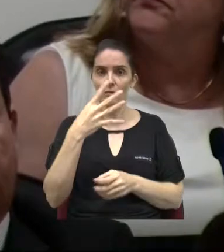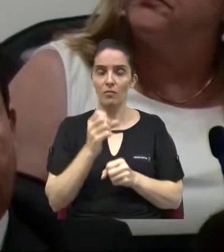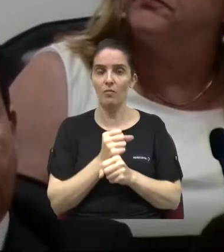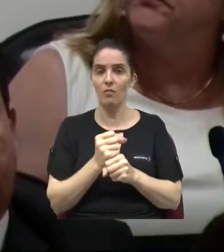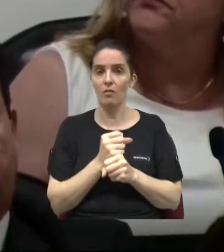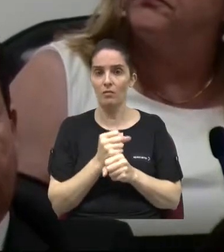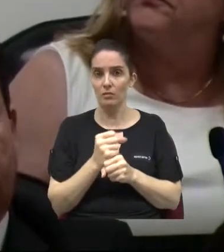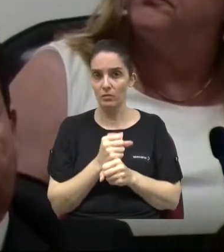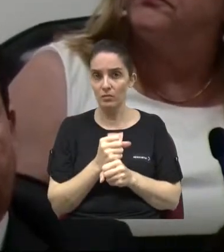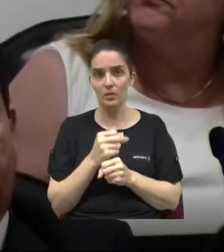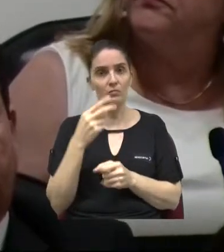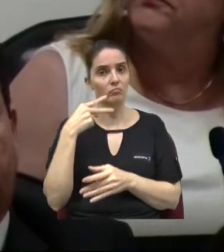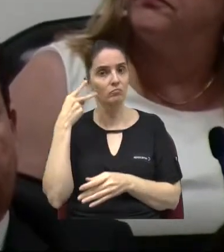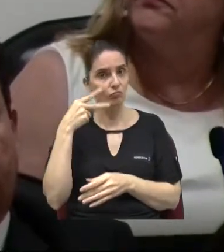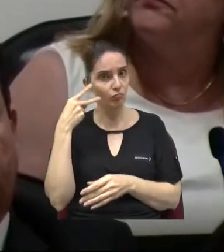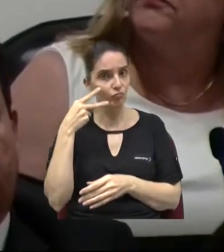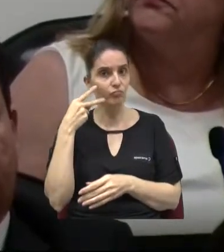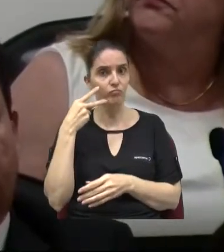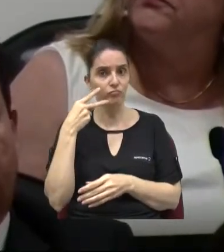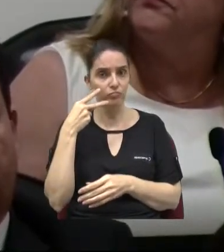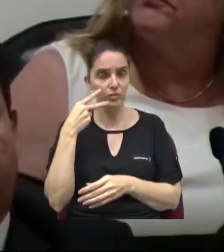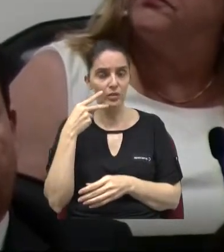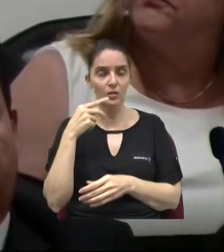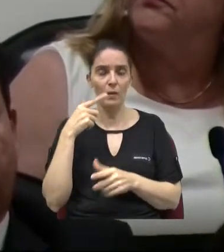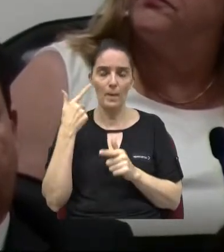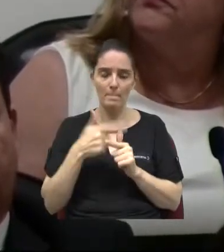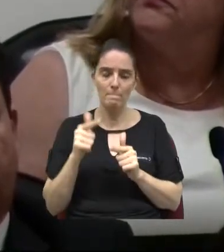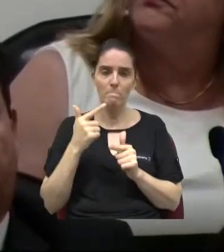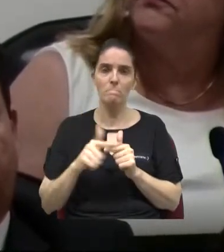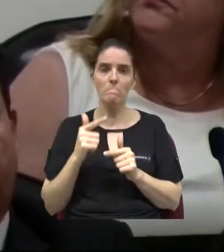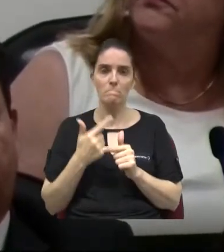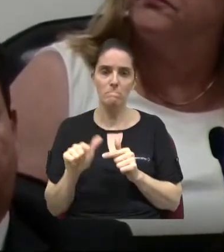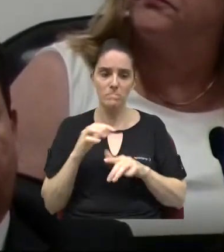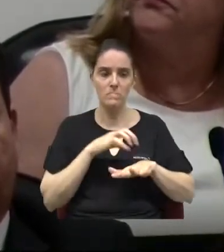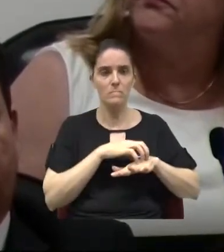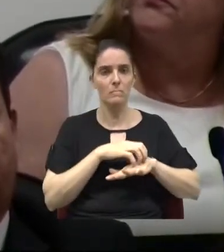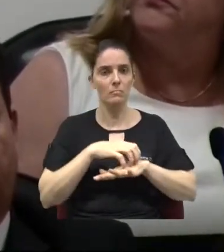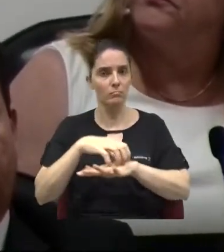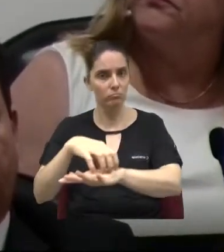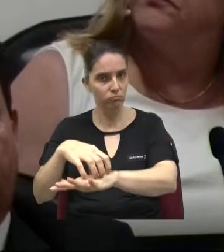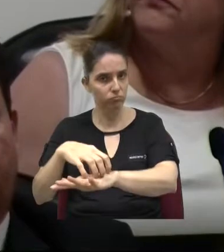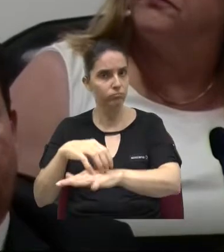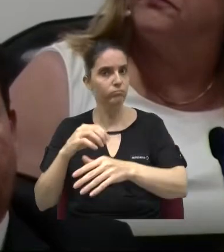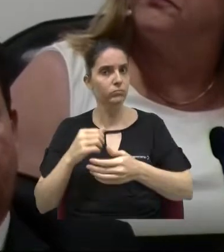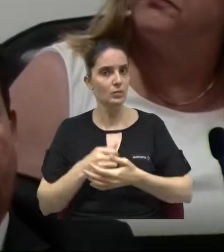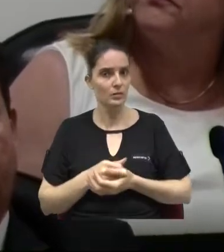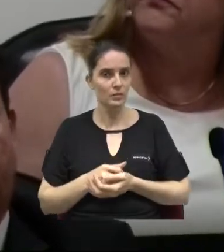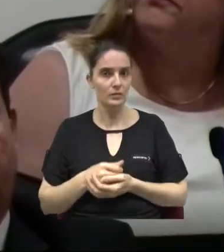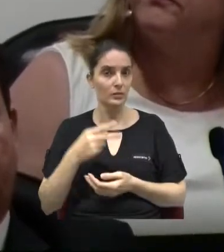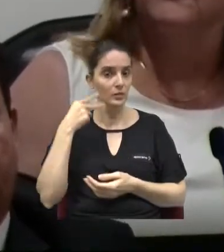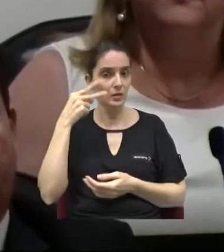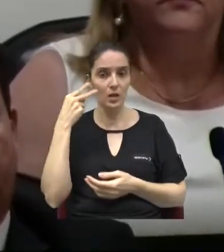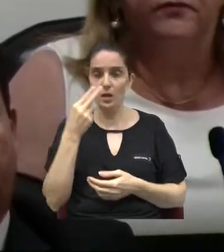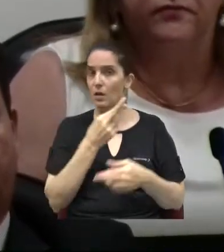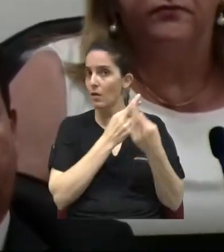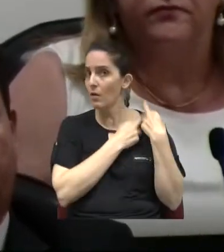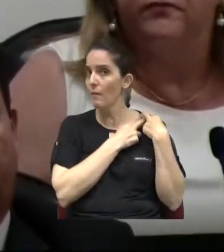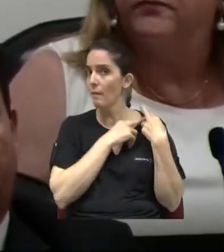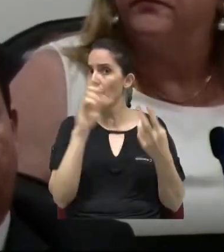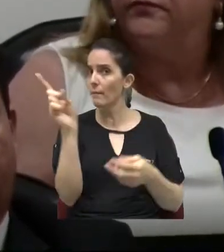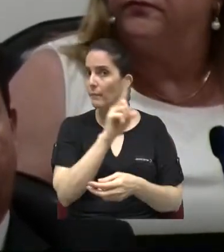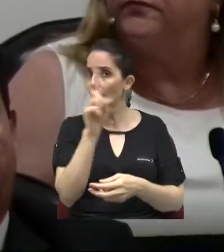nosso mandato com o caos do transporte público. E nós não podemos ser responsáveis por isso.